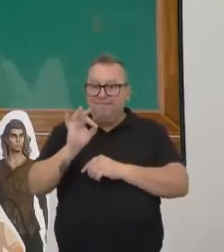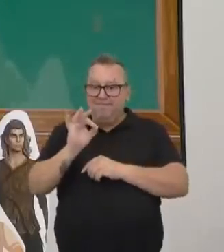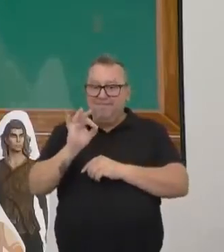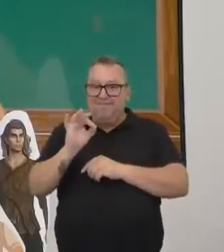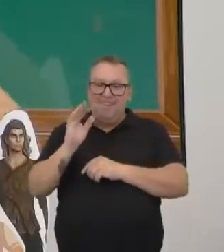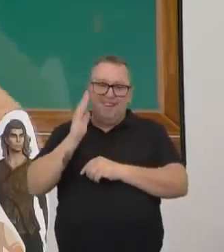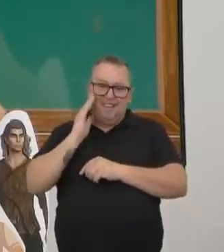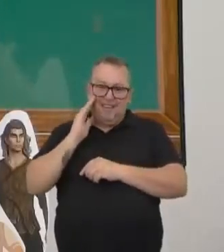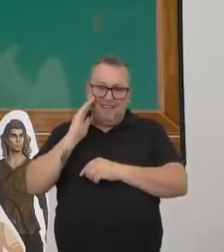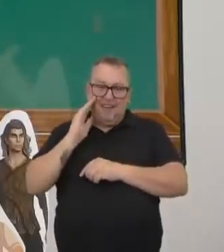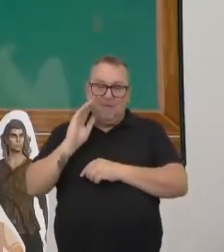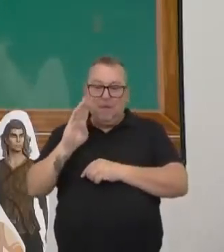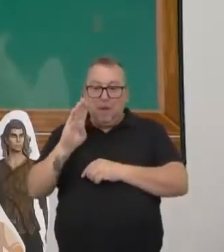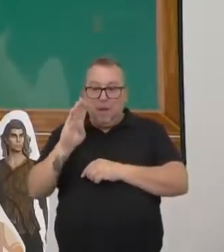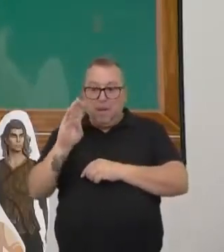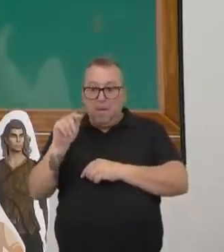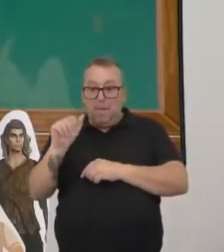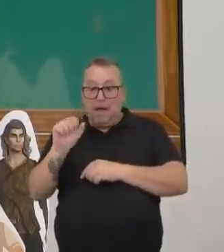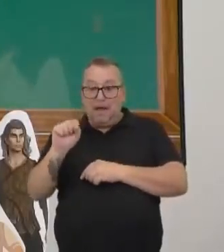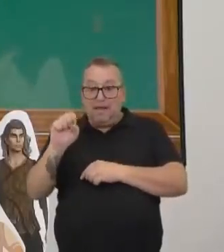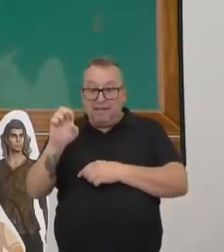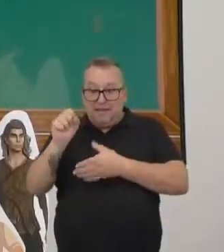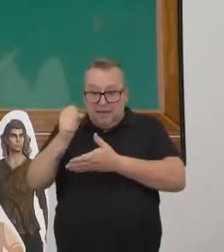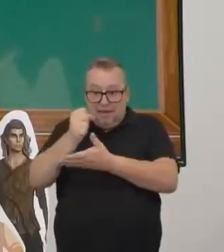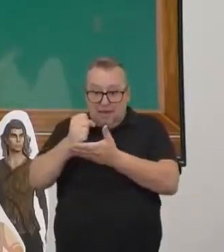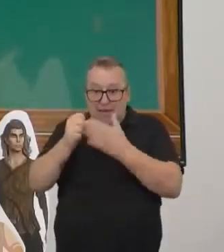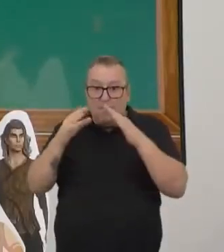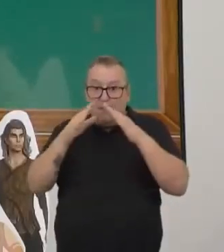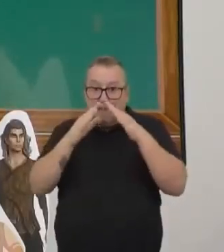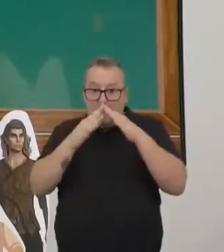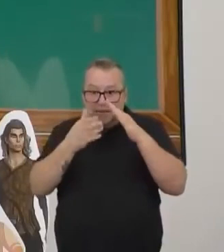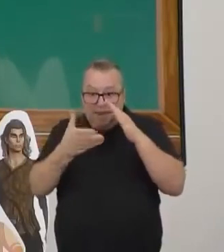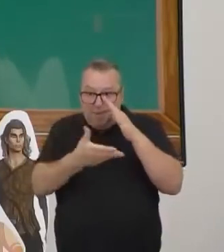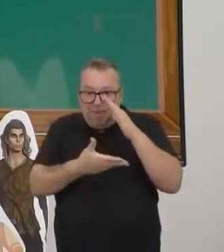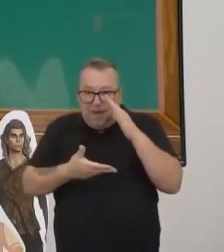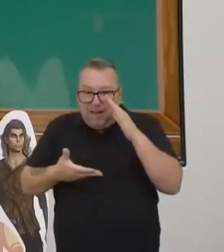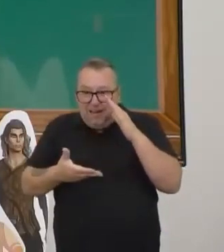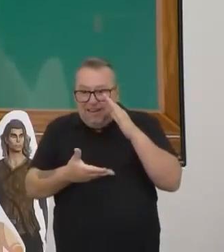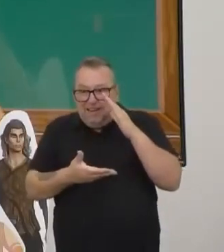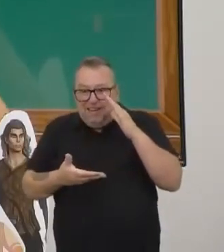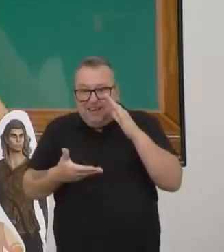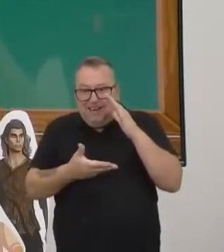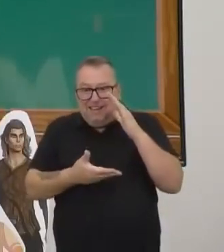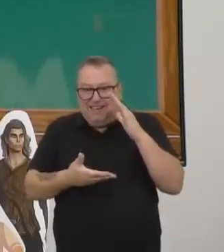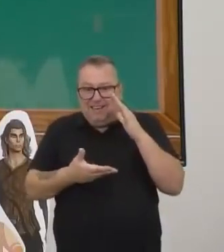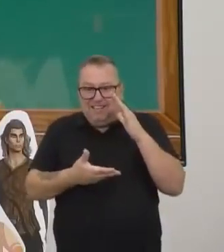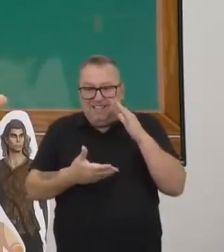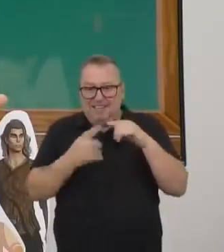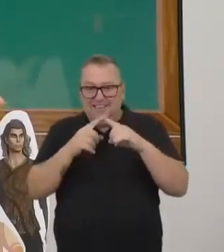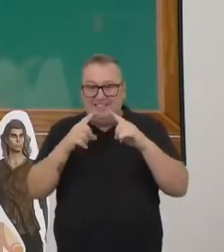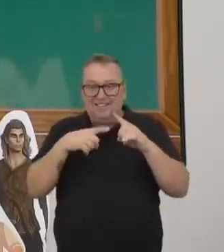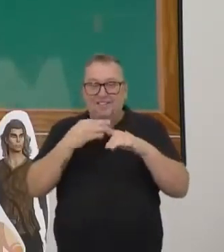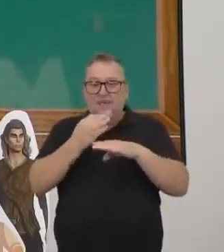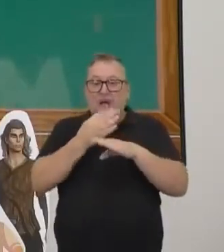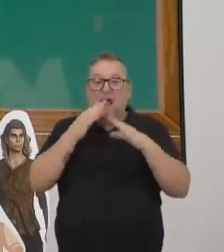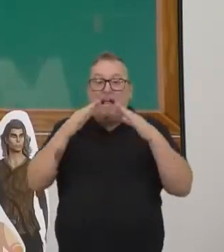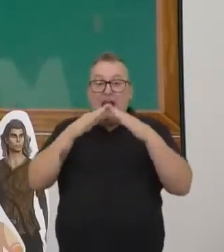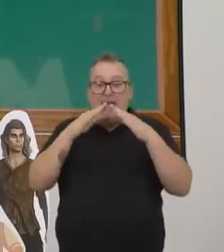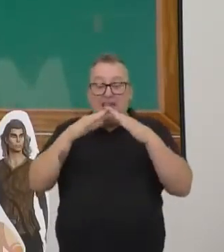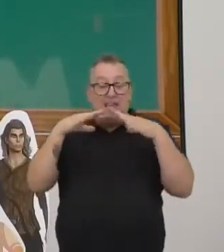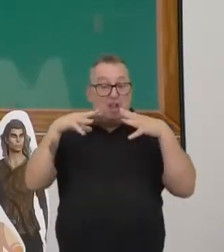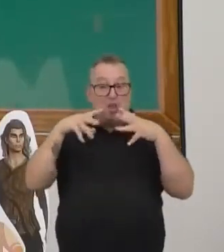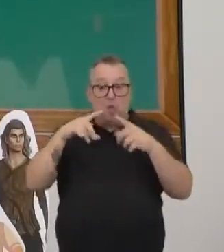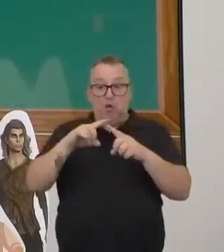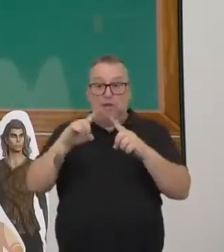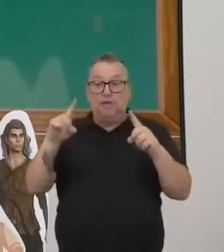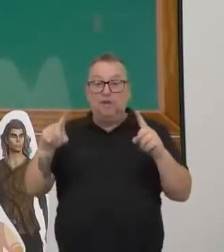Sabe o que é a base? A estrutura de uma casa? Que ela está lá embaixo da terra, né? Mas ela segura a casa toda. Então,